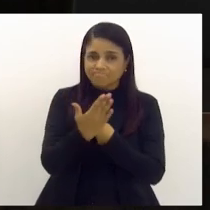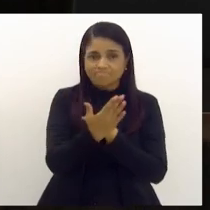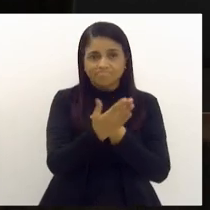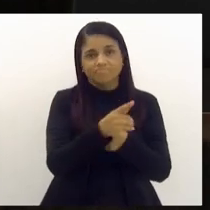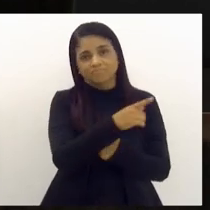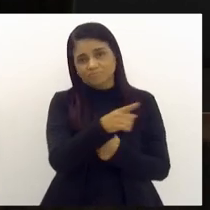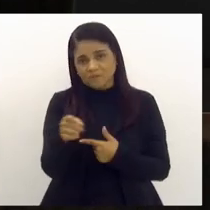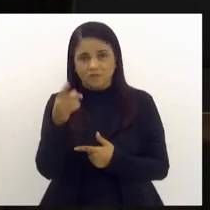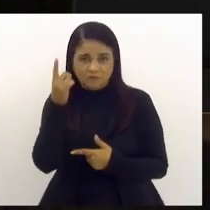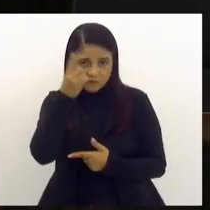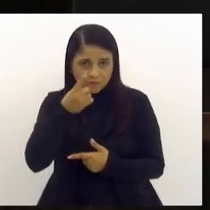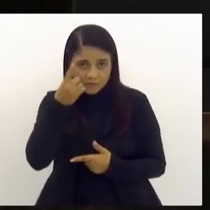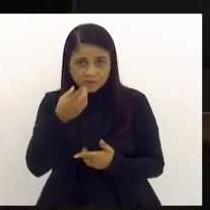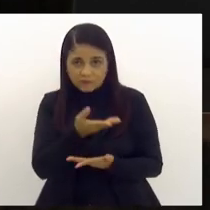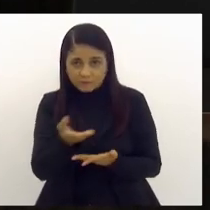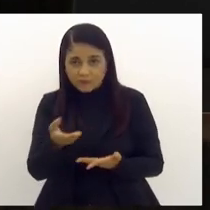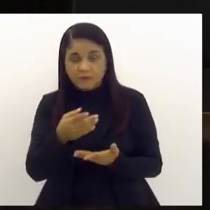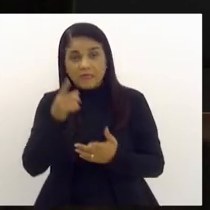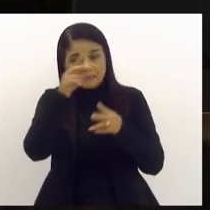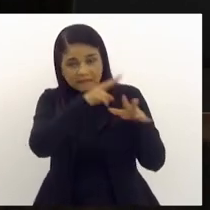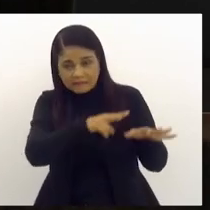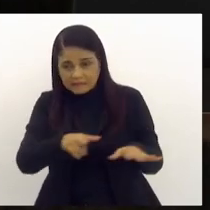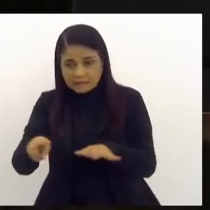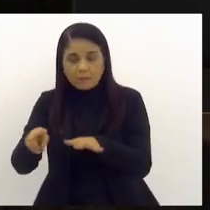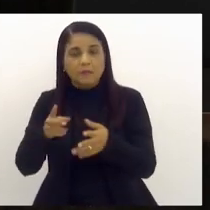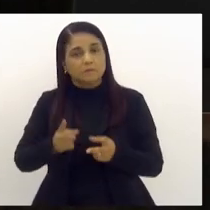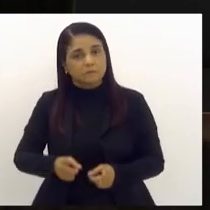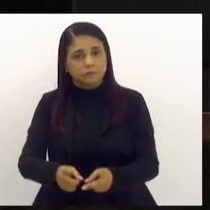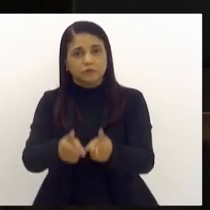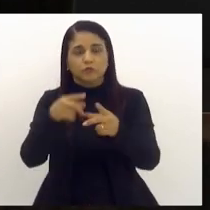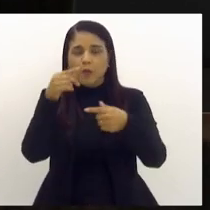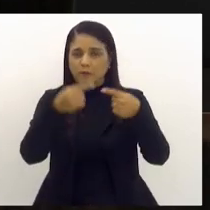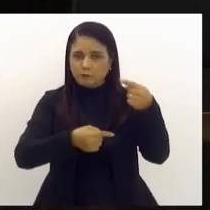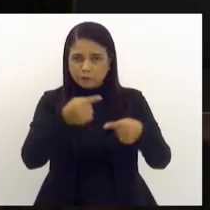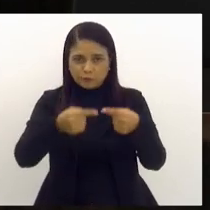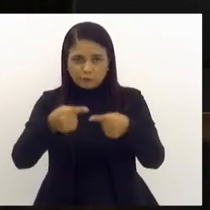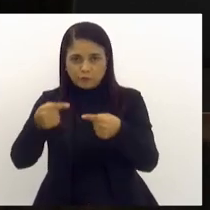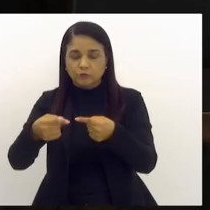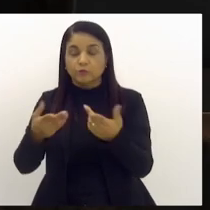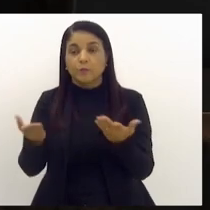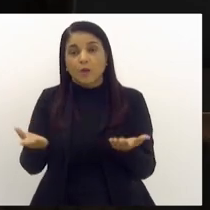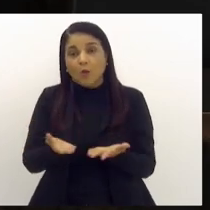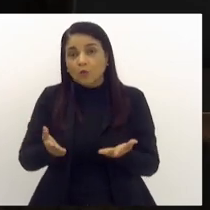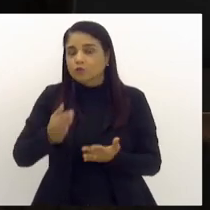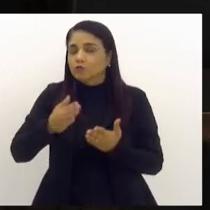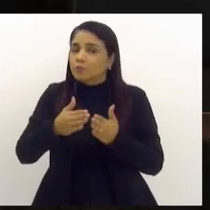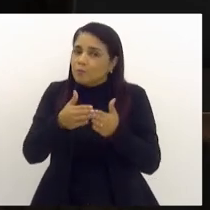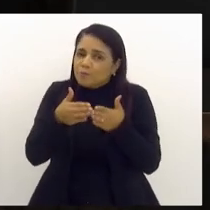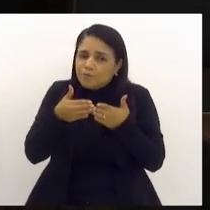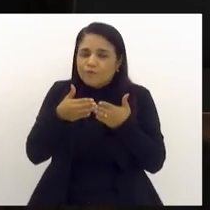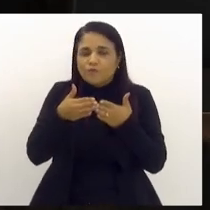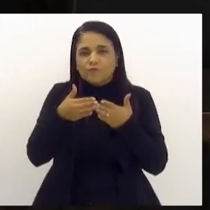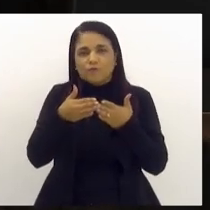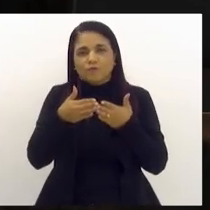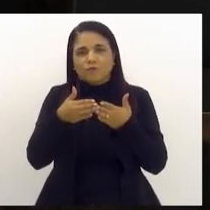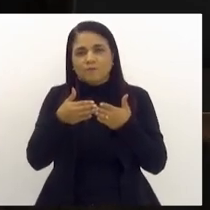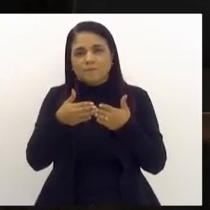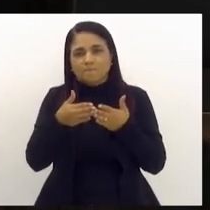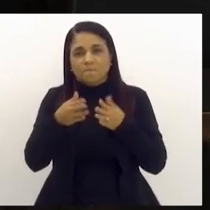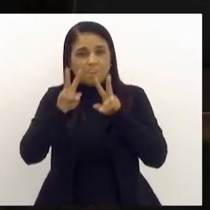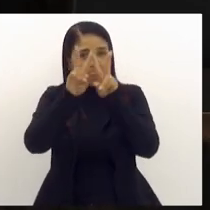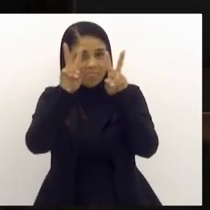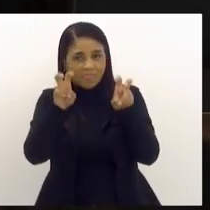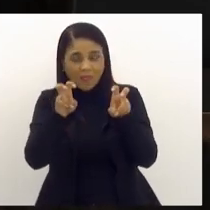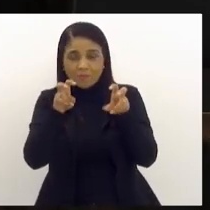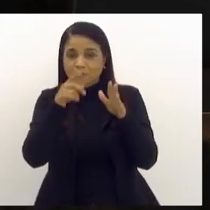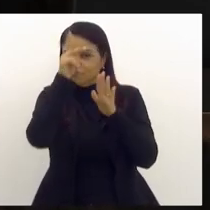Excelências. A gente tem a semana inteira para continuar os trabalhos, né? Mas hoje, por favor, que tiver pertinência temática